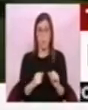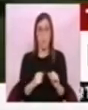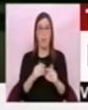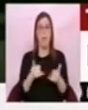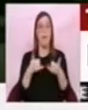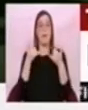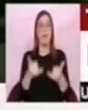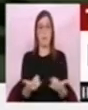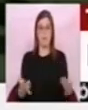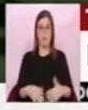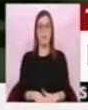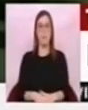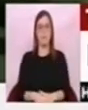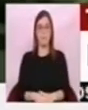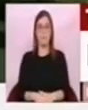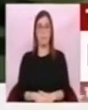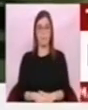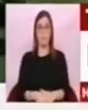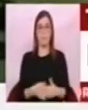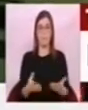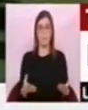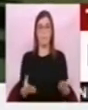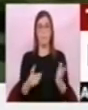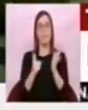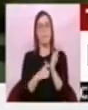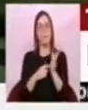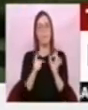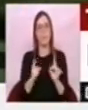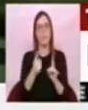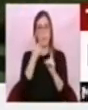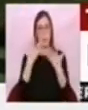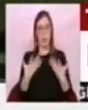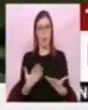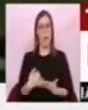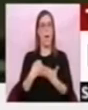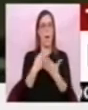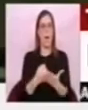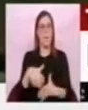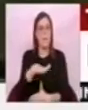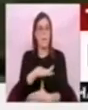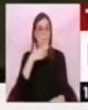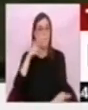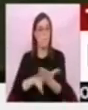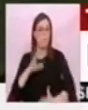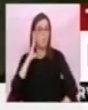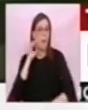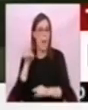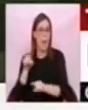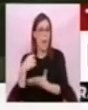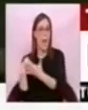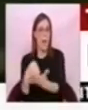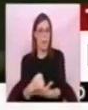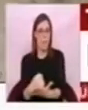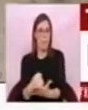vai acontecer a seguir, porque a necessidade, uma coisa é este apoio no cenário que agora está a